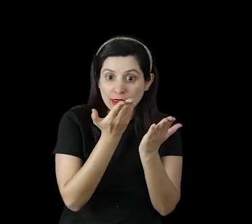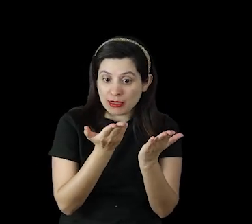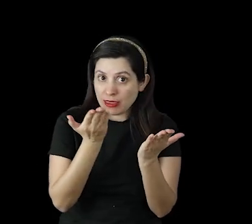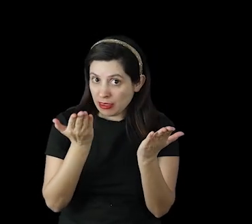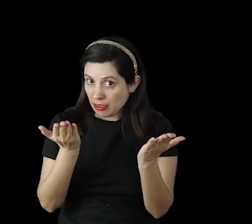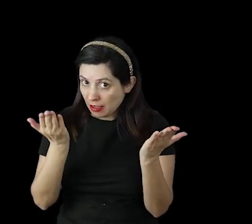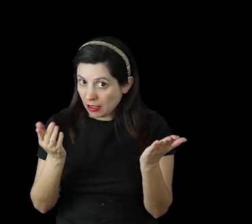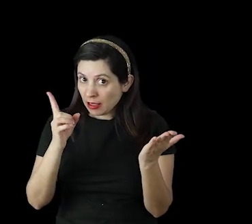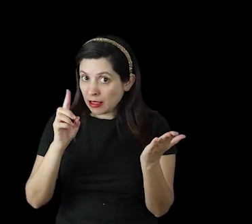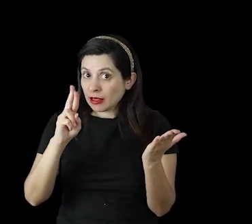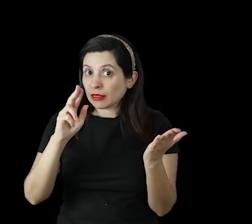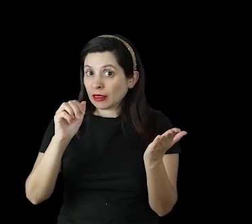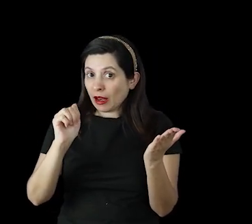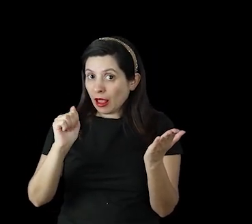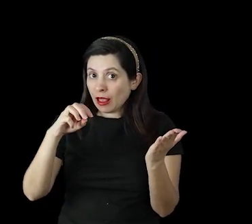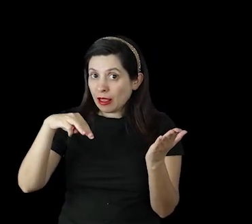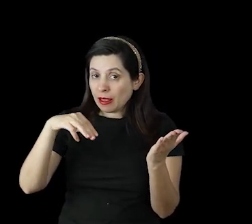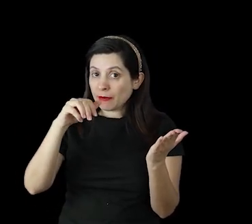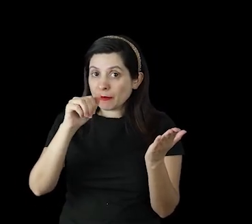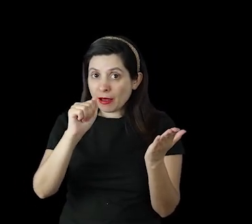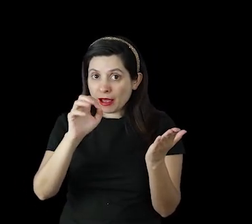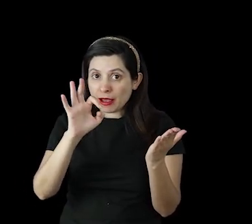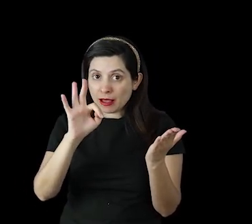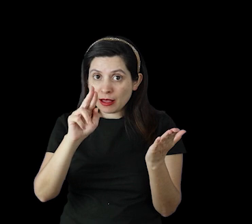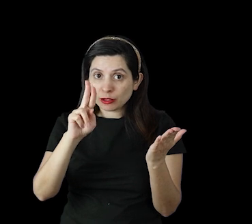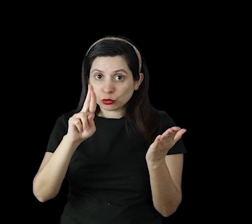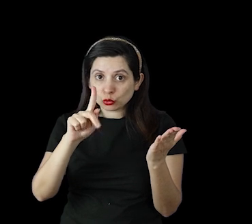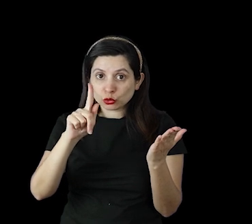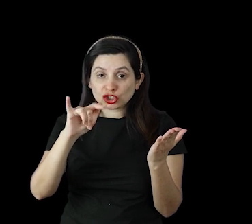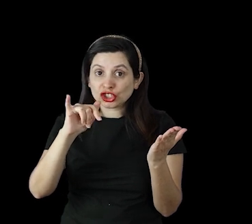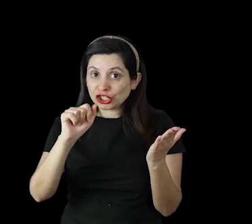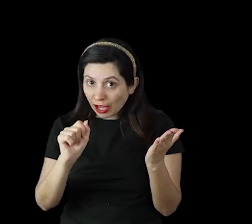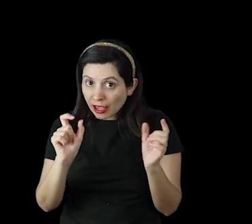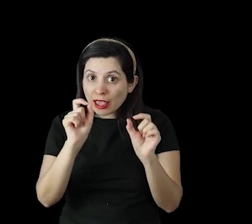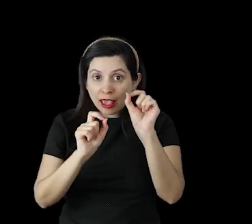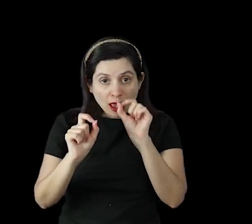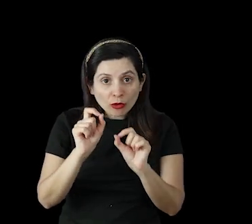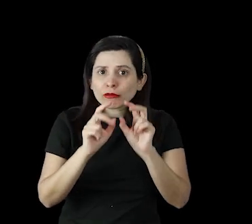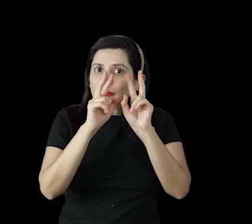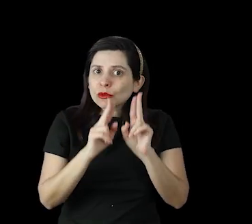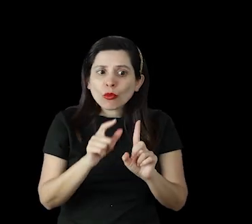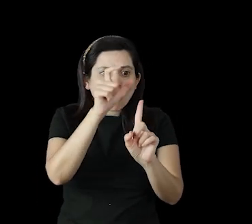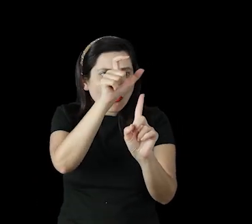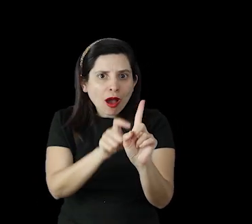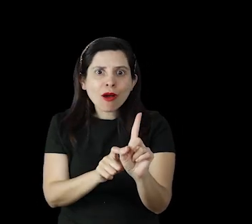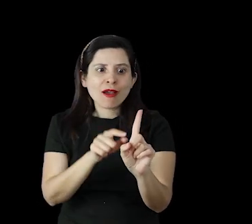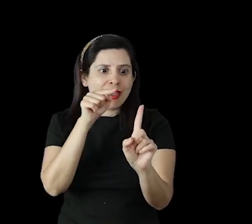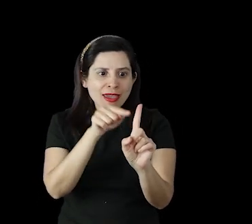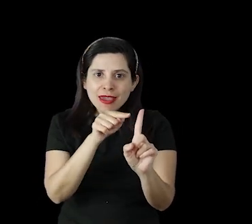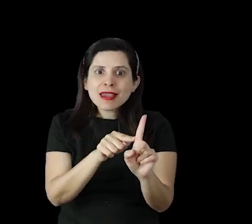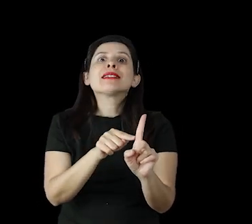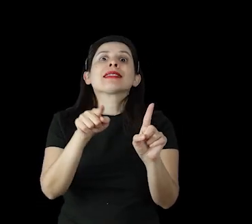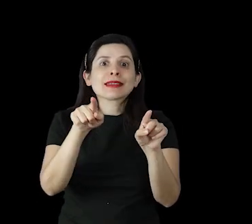se abastece da vida, mas que a dramaturgia ela é uma síntese, como um personagem é uma síntese,